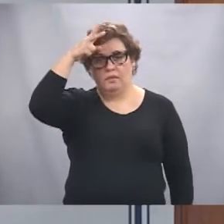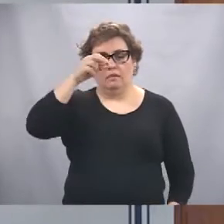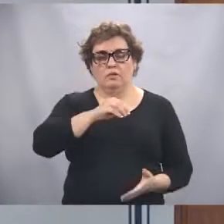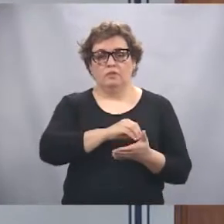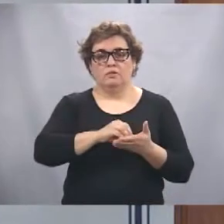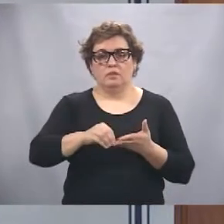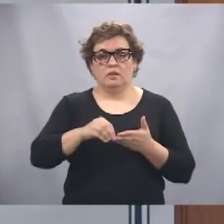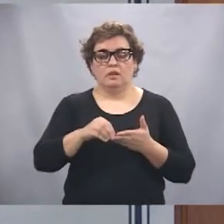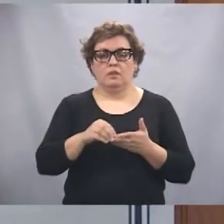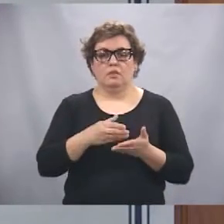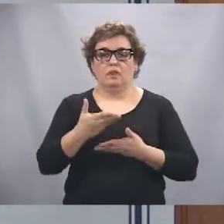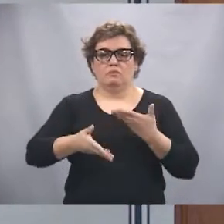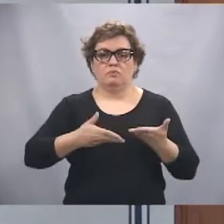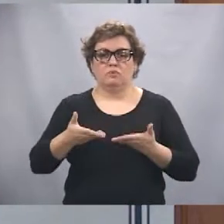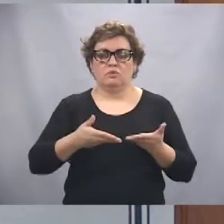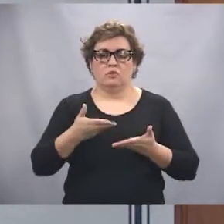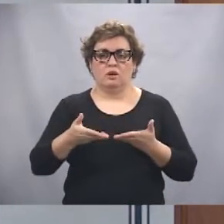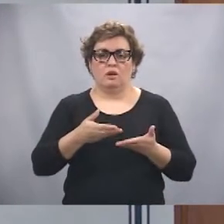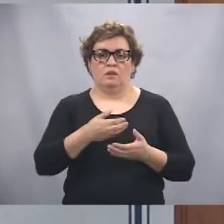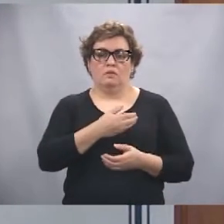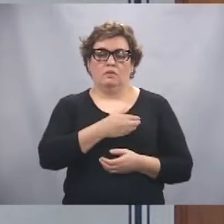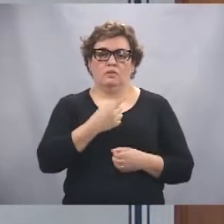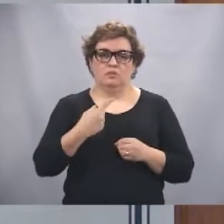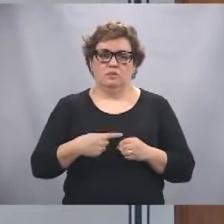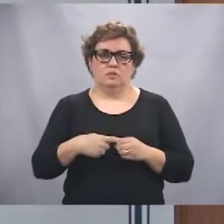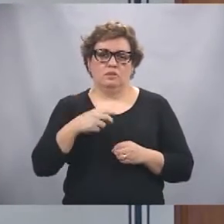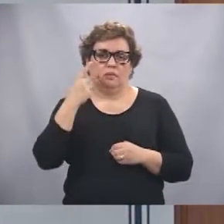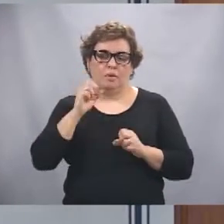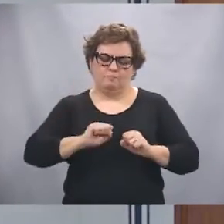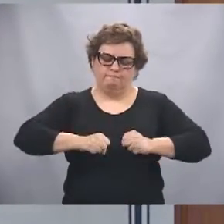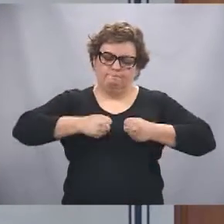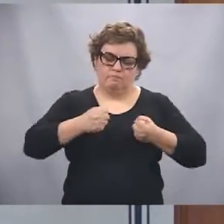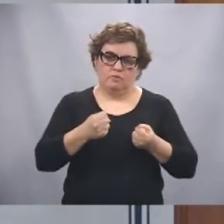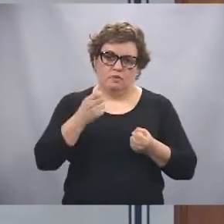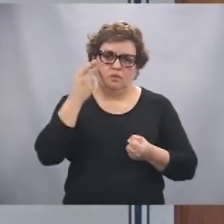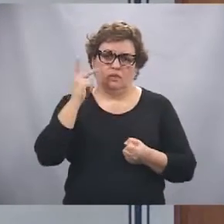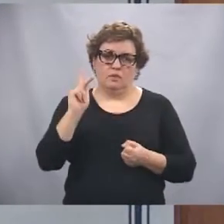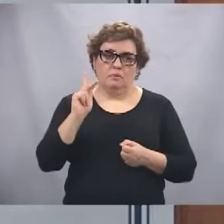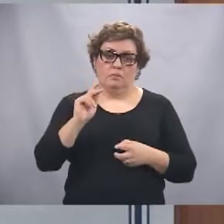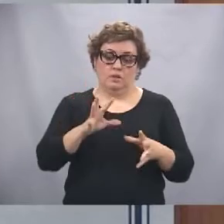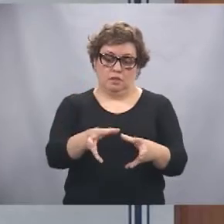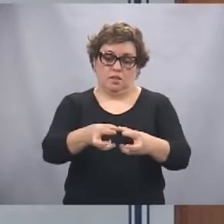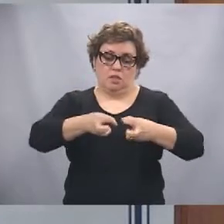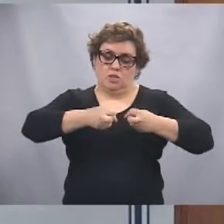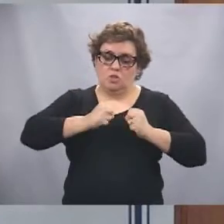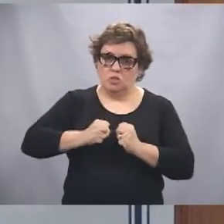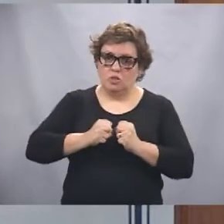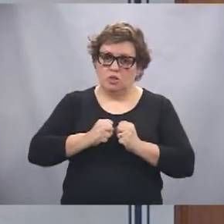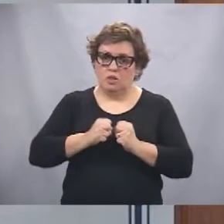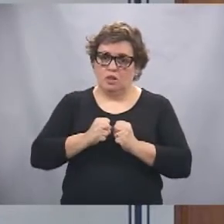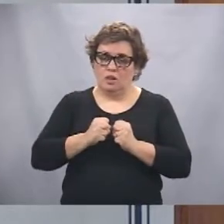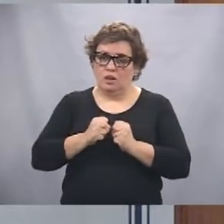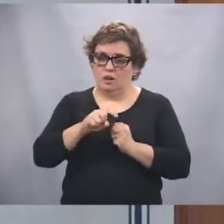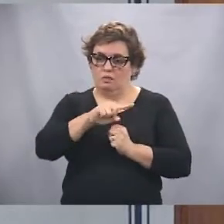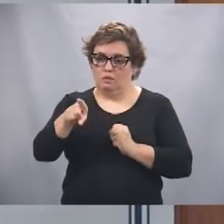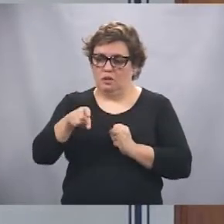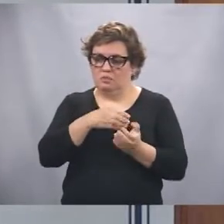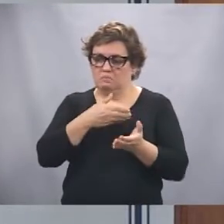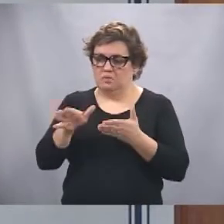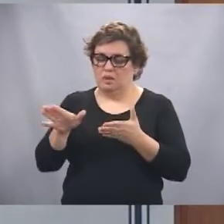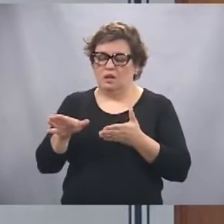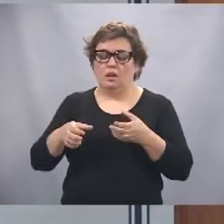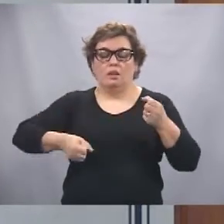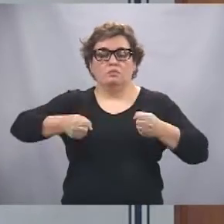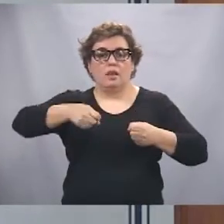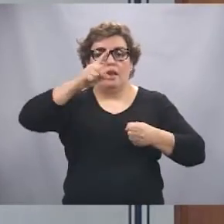secretário dos Serviços Urbanos, para que possa enveredar esforços no sentido do recolhimento dessas carcaças,